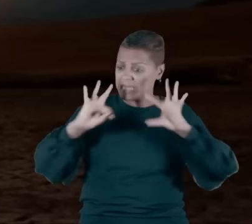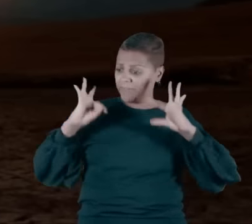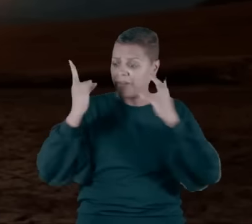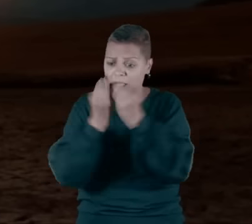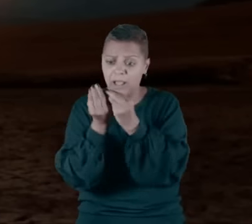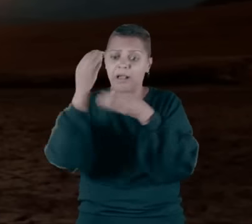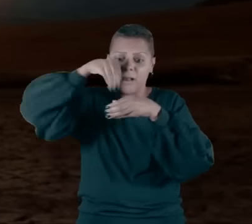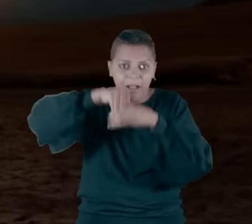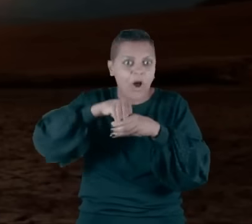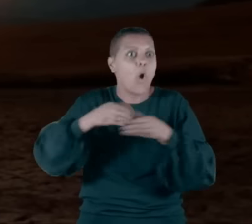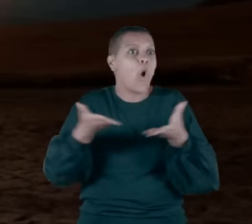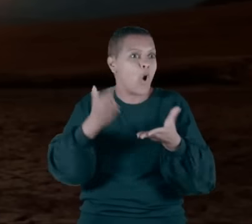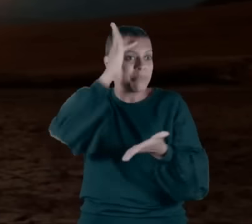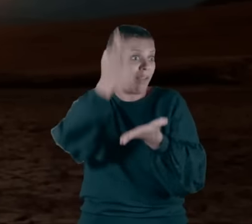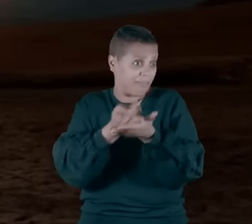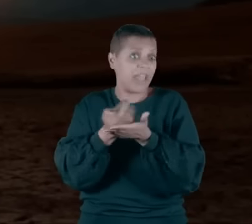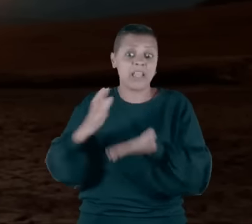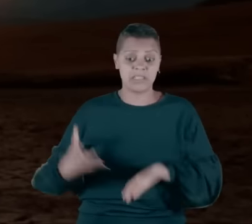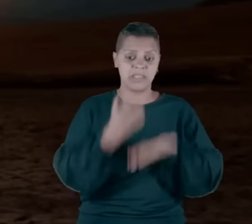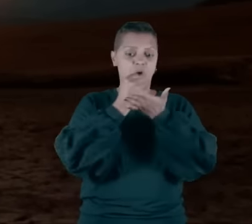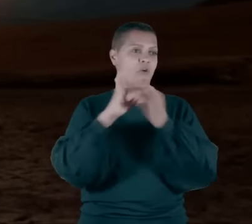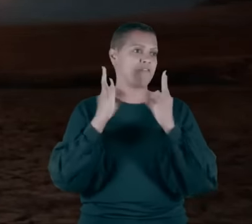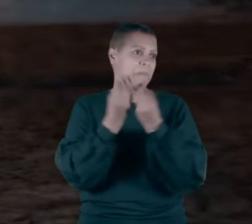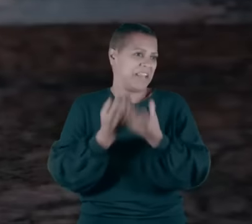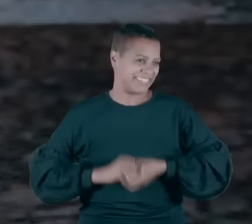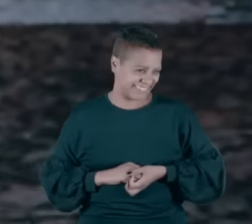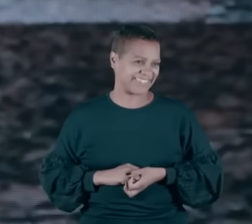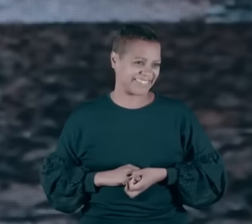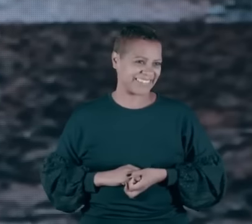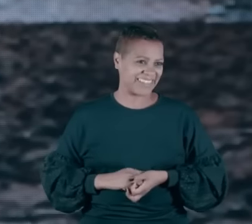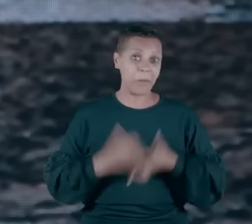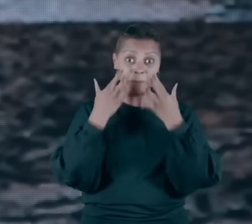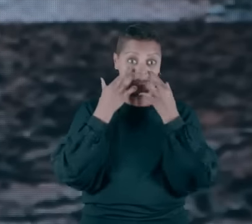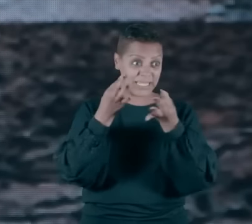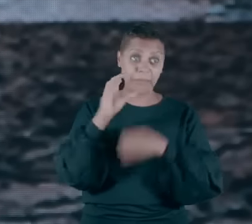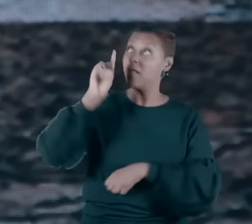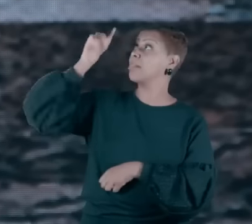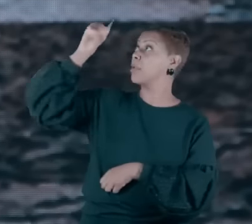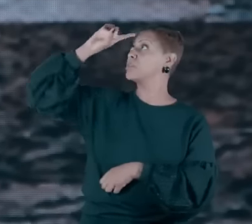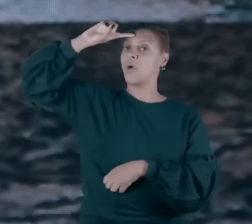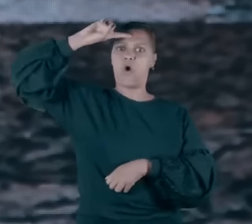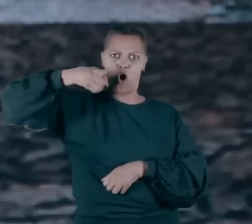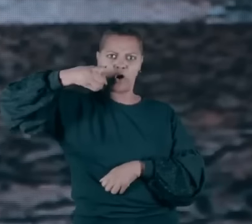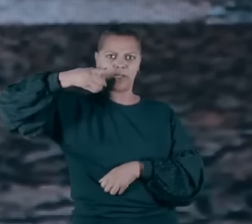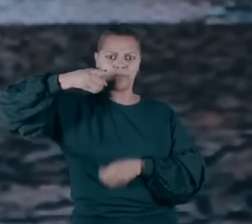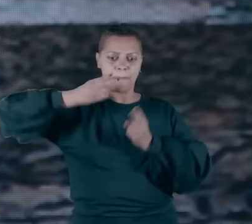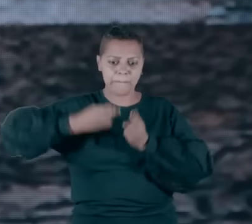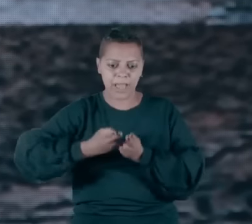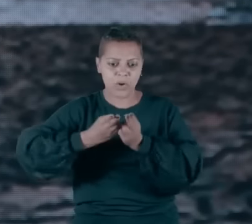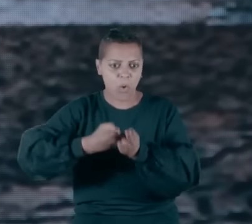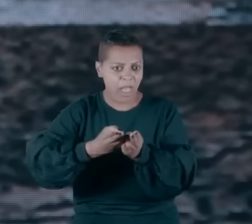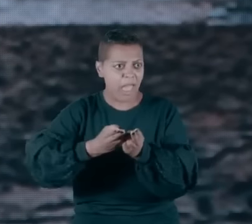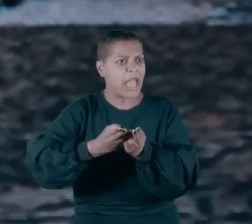Justiça que vem pela fé Então veja Deus deu a ordem para Noé sobre acontecimentos que